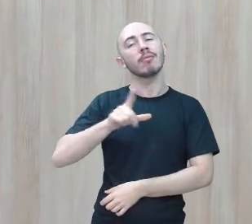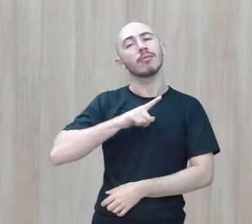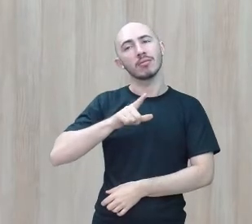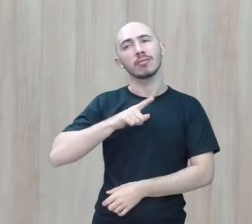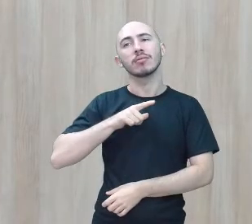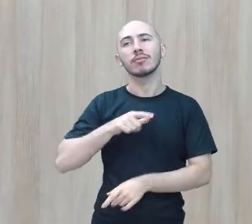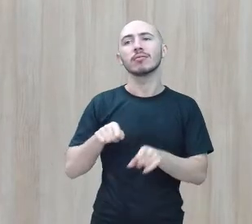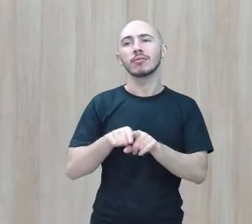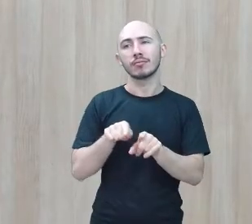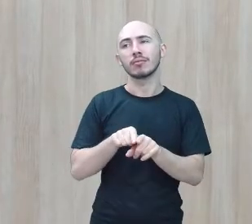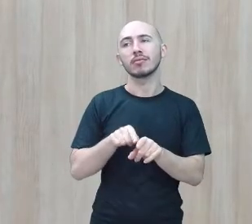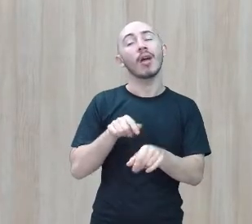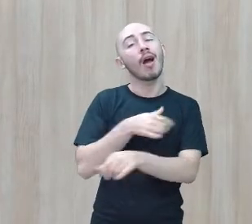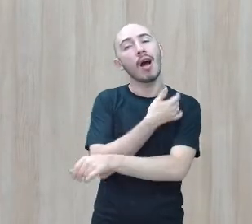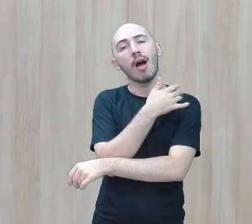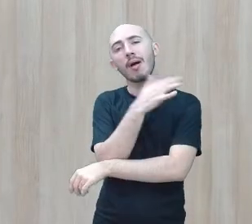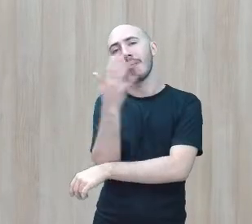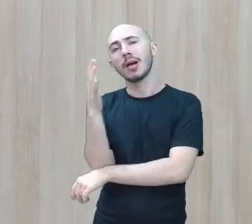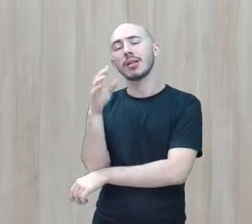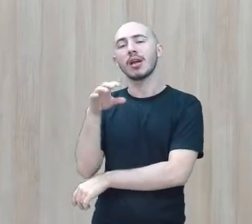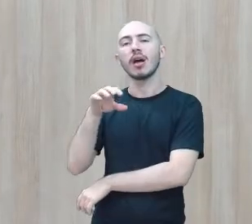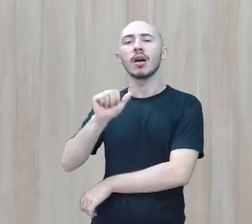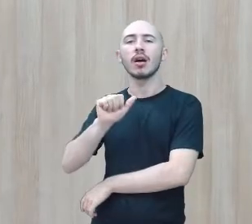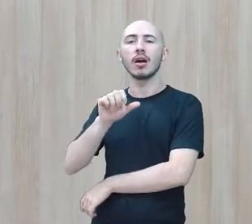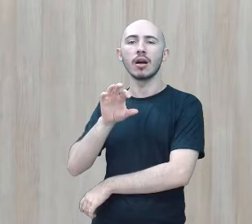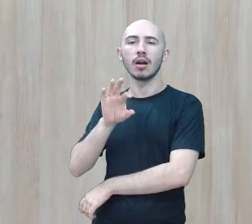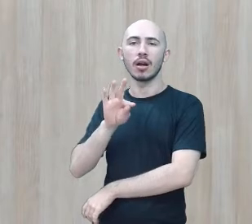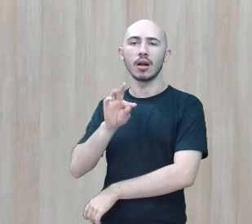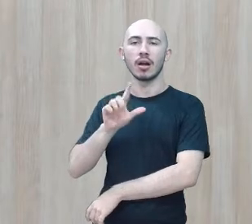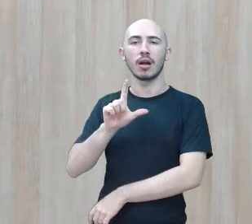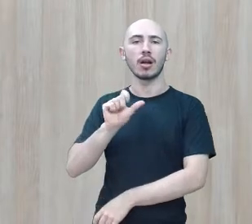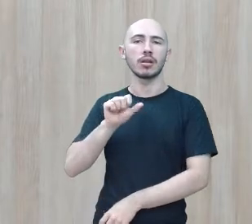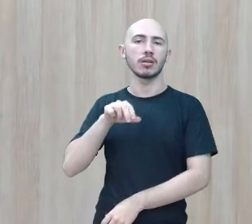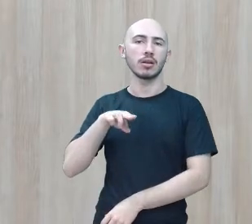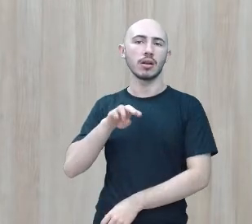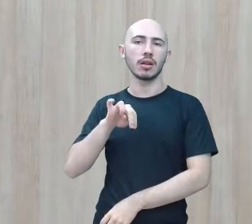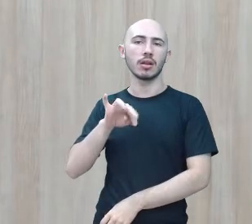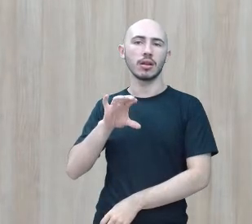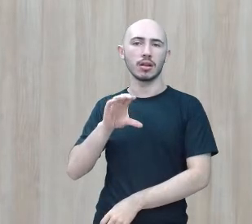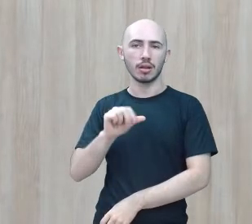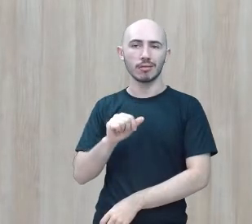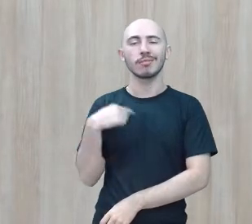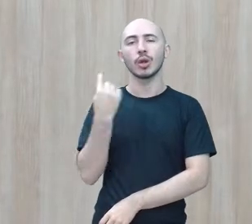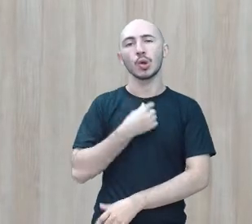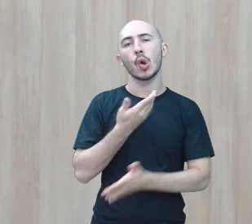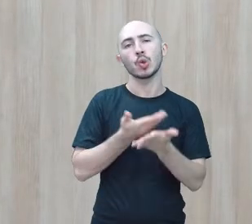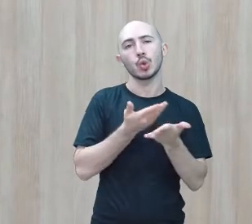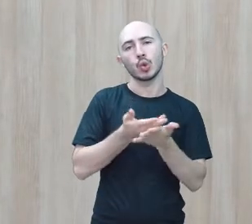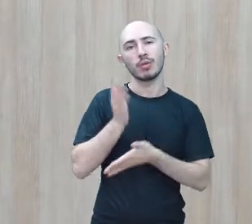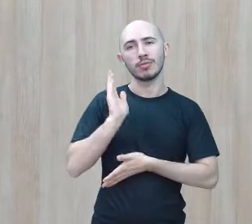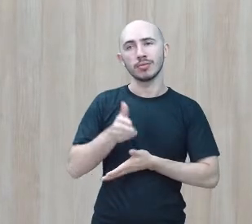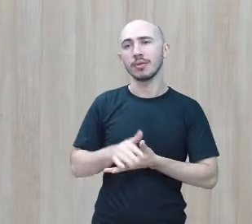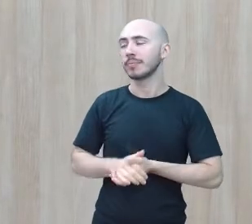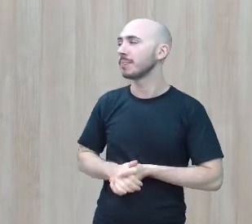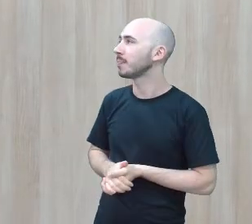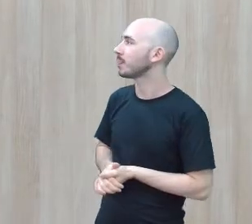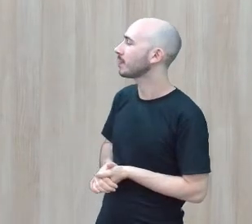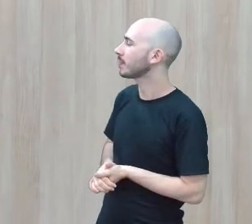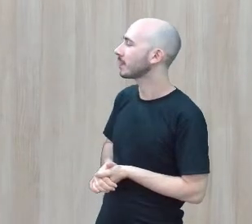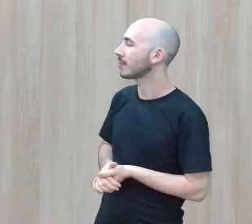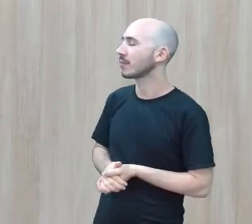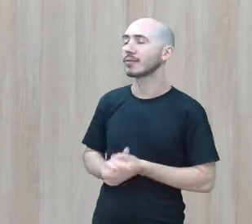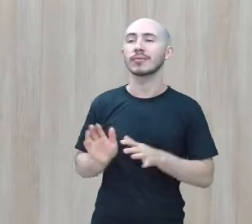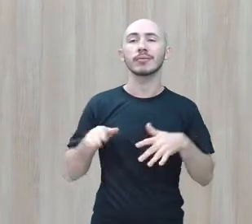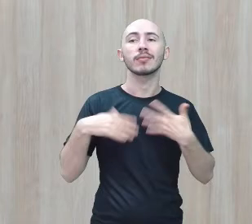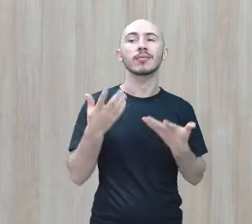também a questão da Mata Atlântica, assunto que nós já discutimos antes. Agora vamos saber quais são as causas. Sabemos